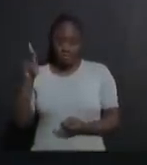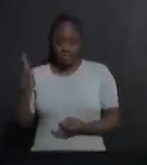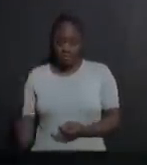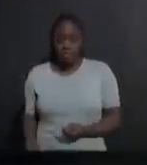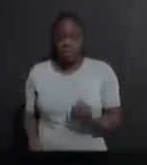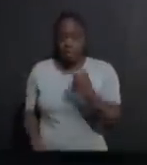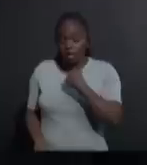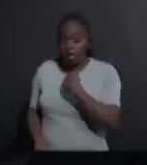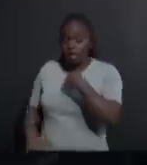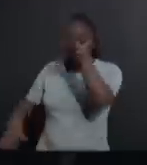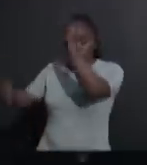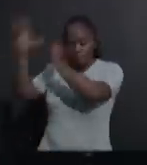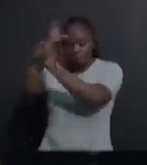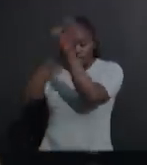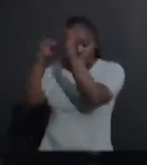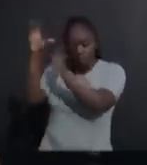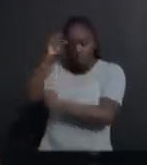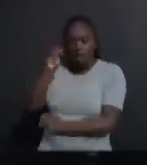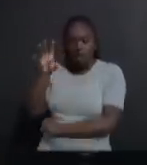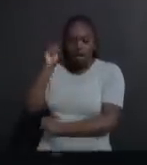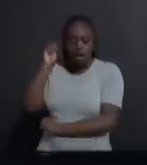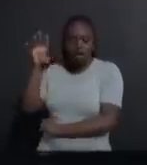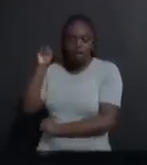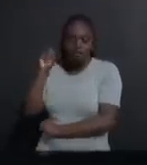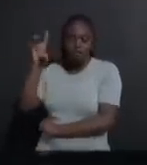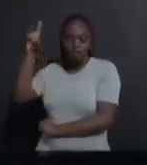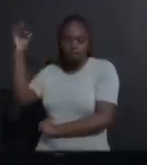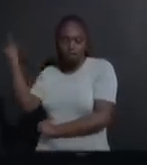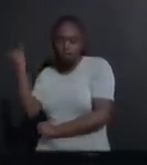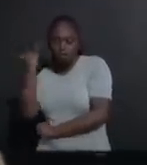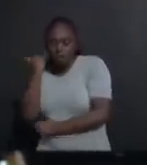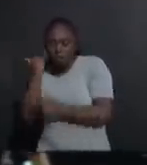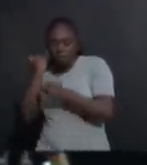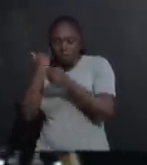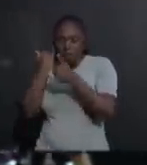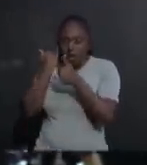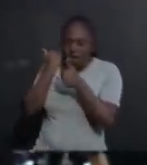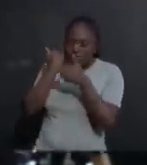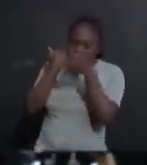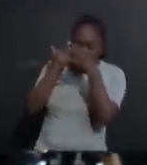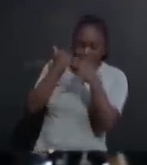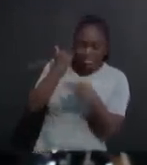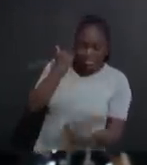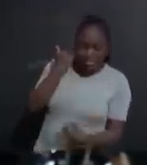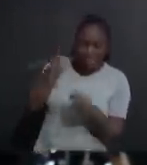estou aprendendo a ouvir a voz de Deus. E quase sempre dá certo, mas logo hoje